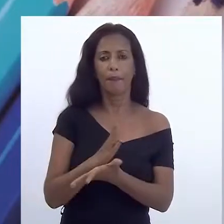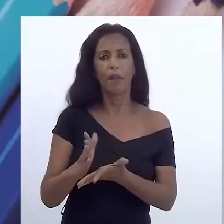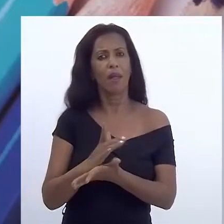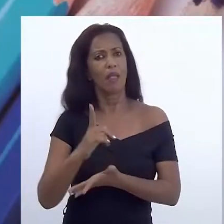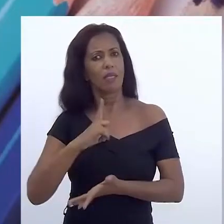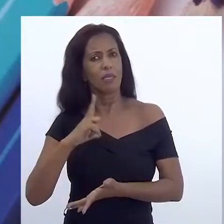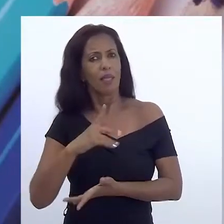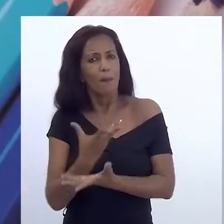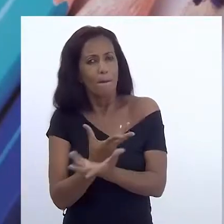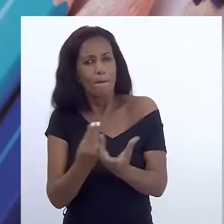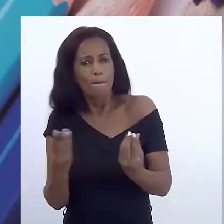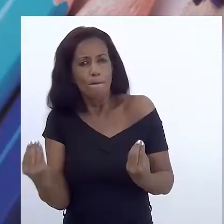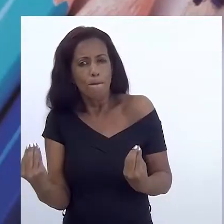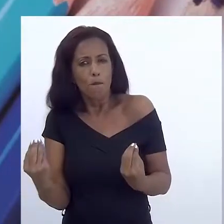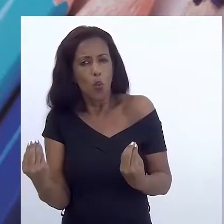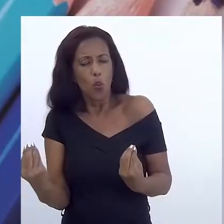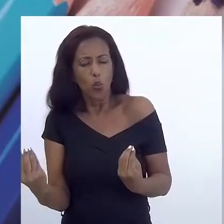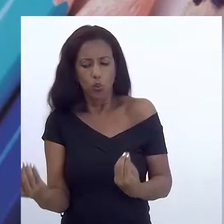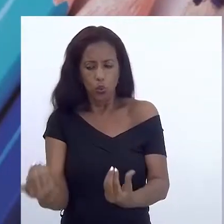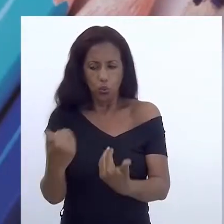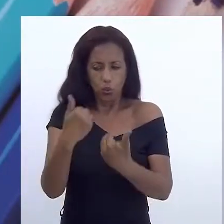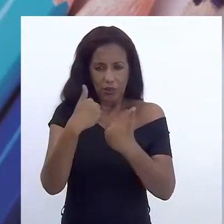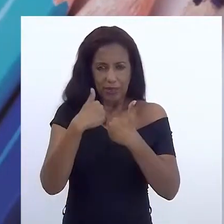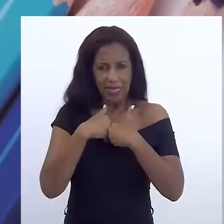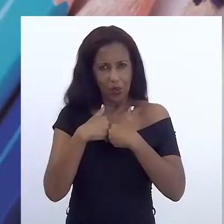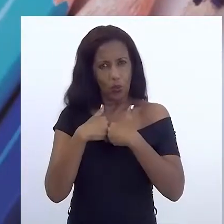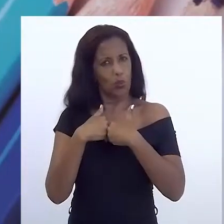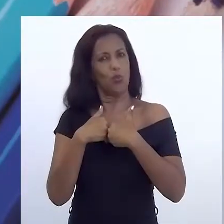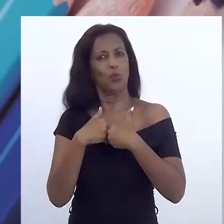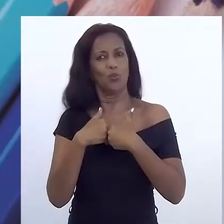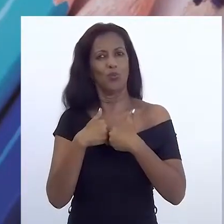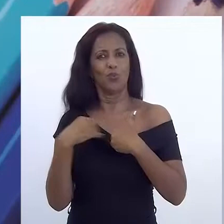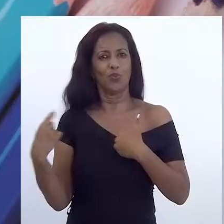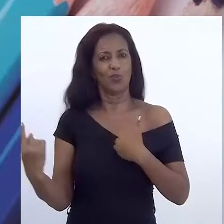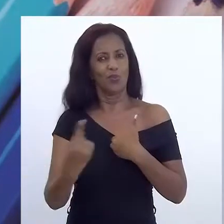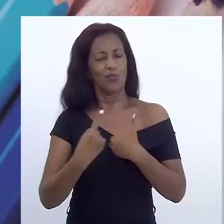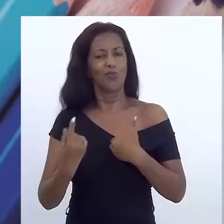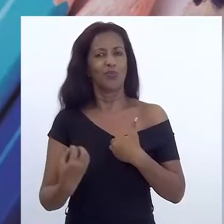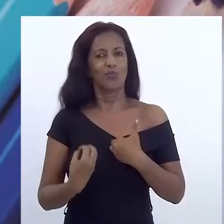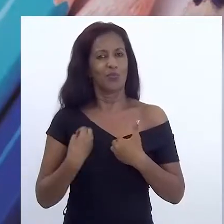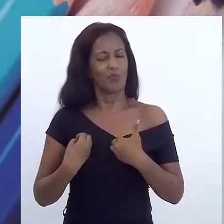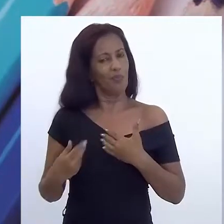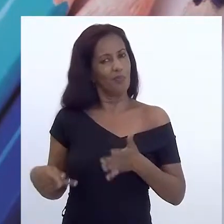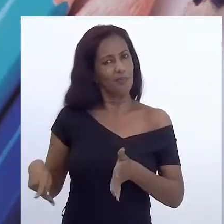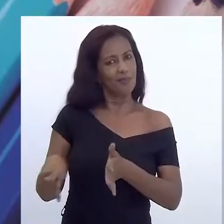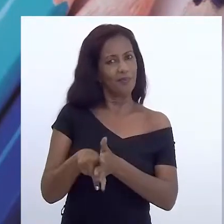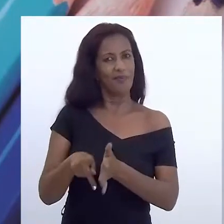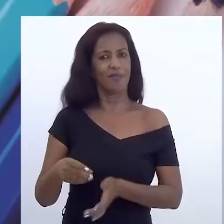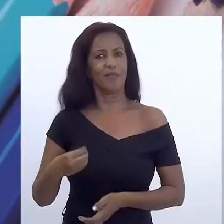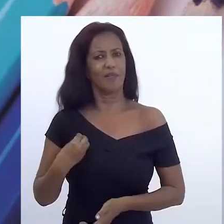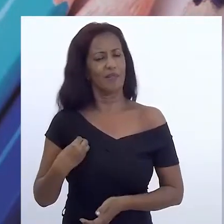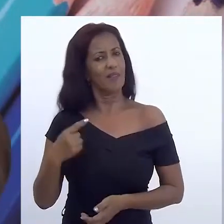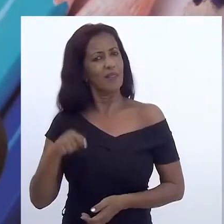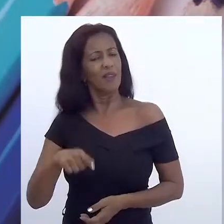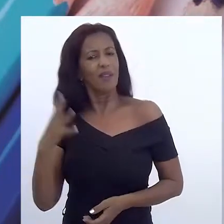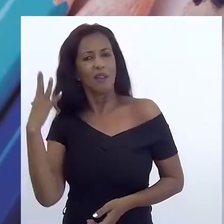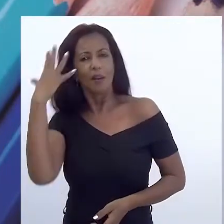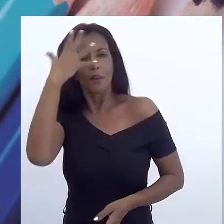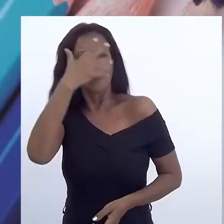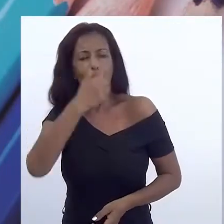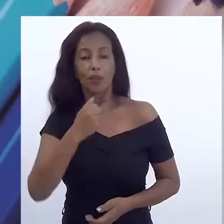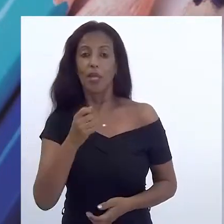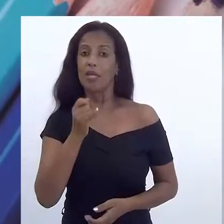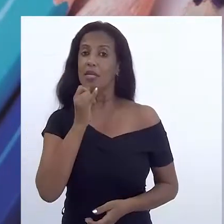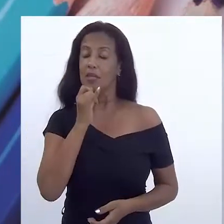muito intrínseca a gente, muito dentro da gente, que faz parte da gente. Isso é muito bonito. Com o cão, por